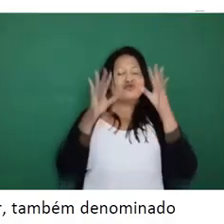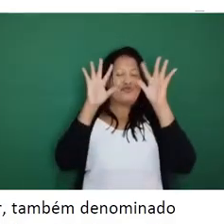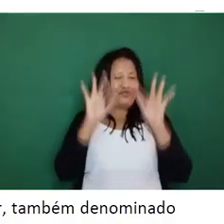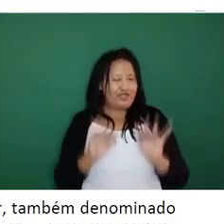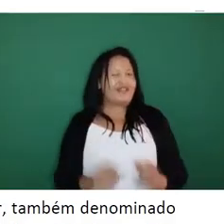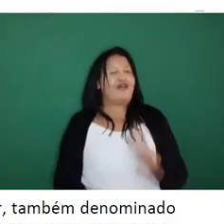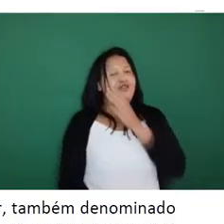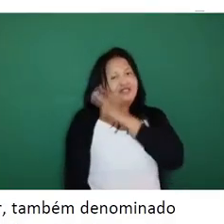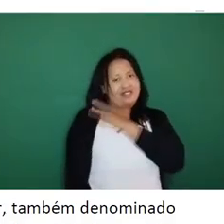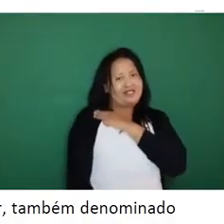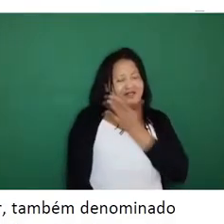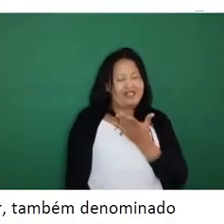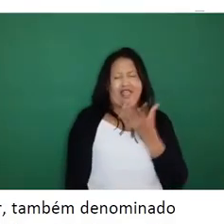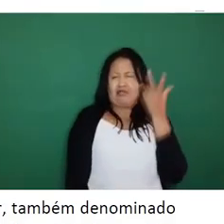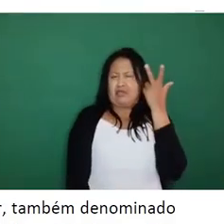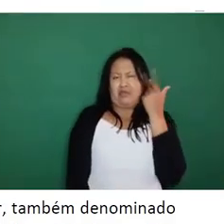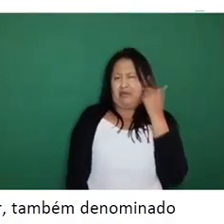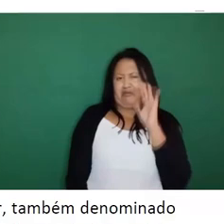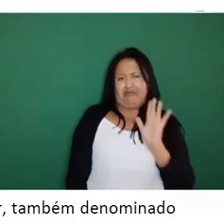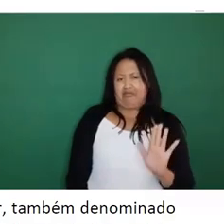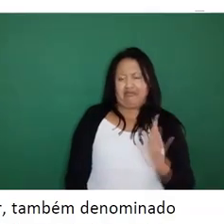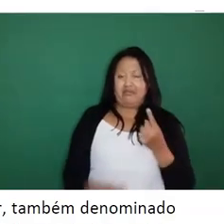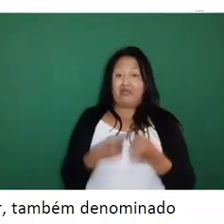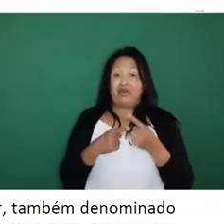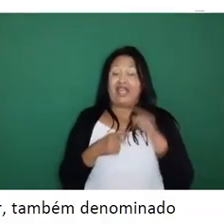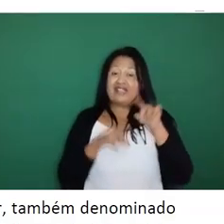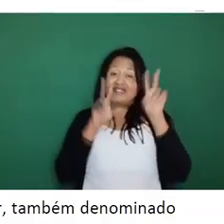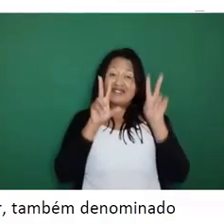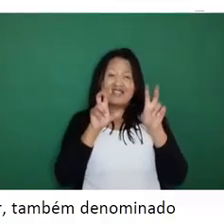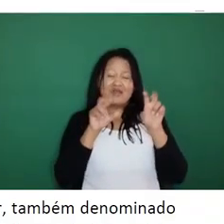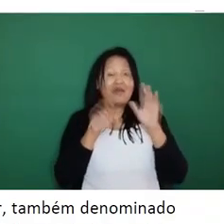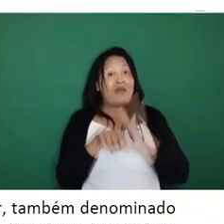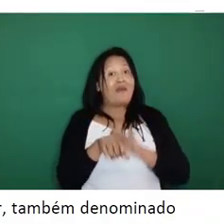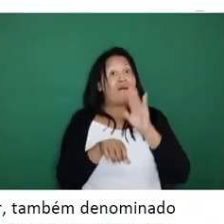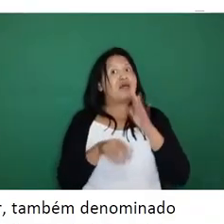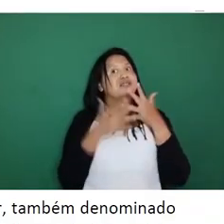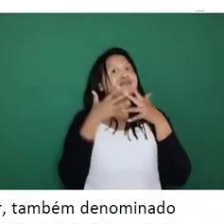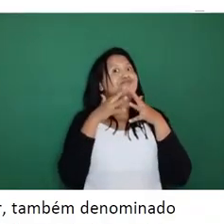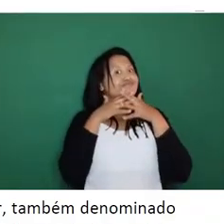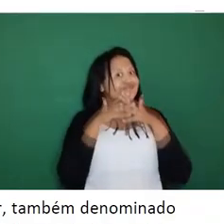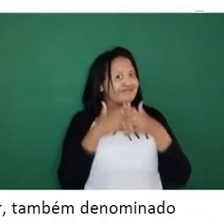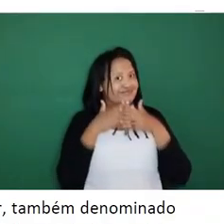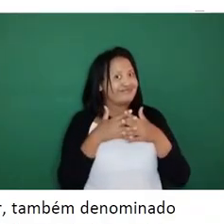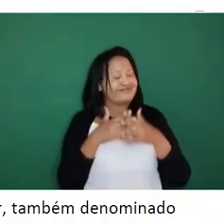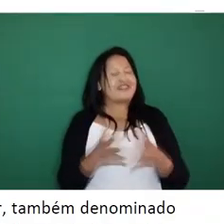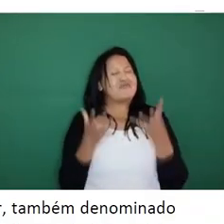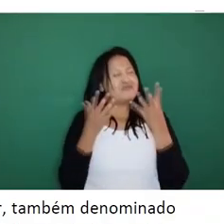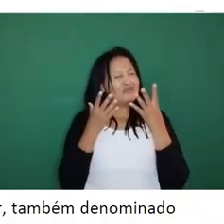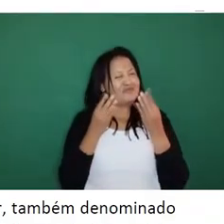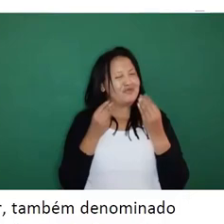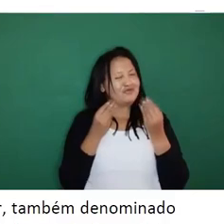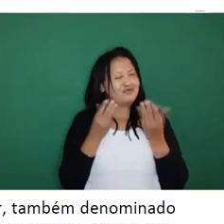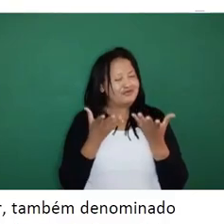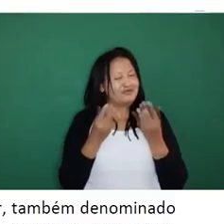que é bastante incomum justamente porque esse assunto é um pouco mais complexo e é muito muito